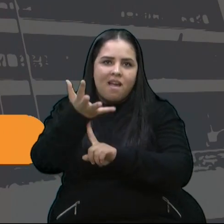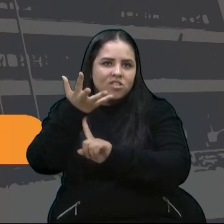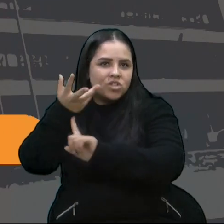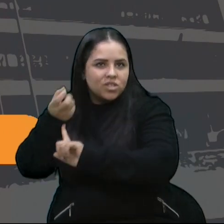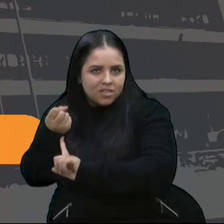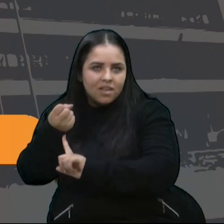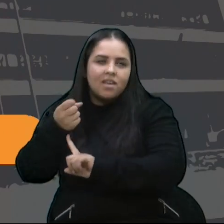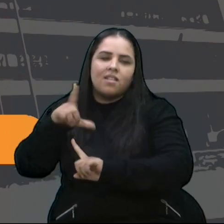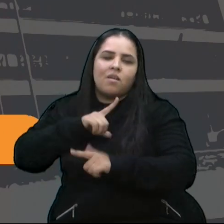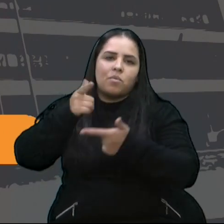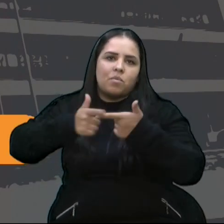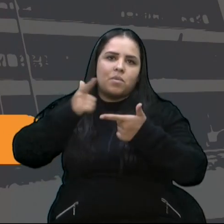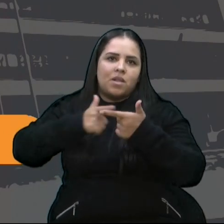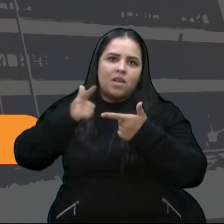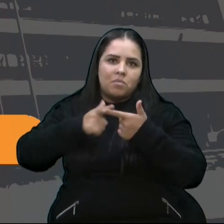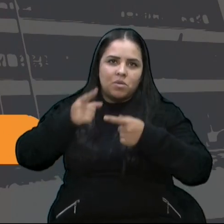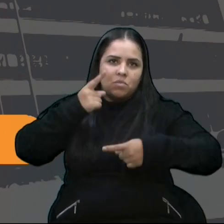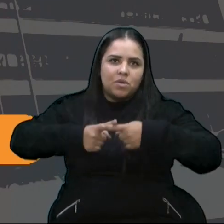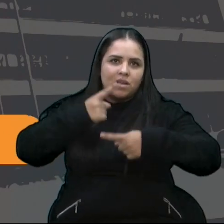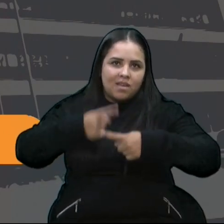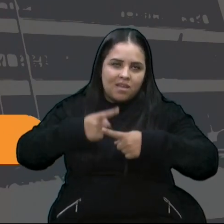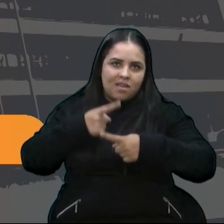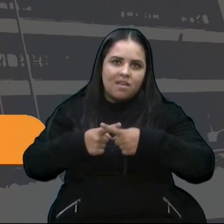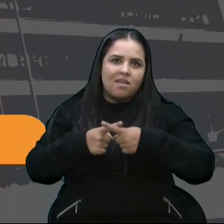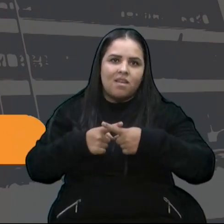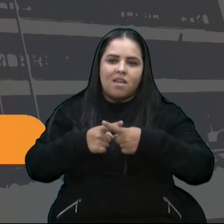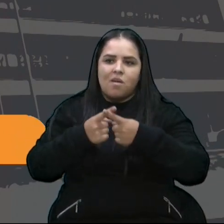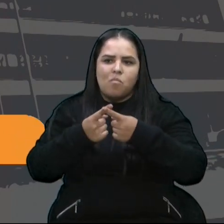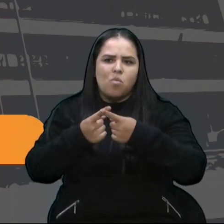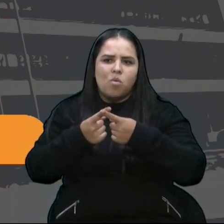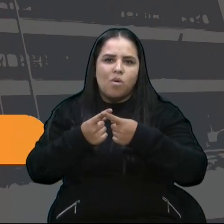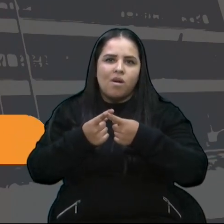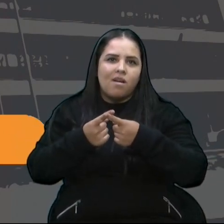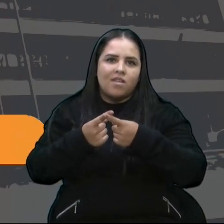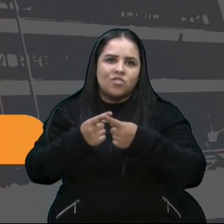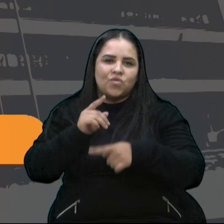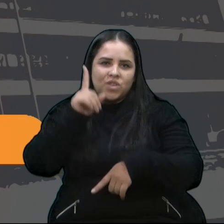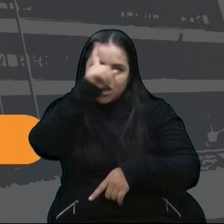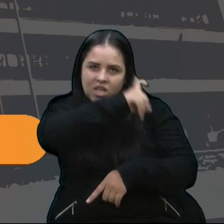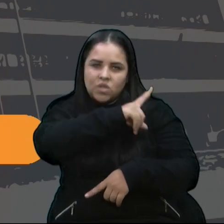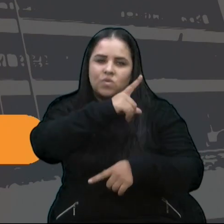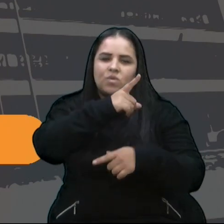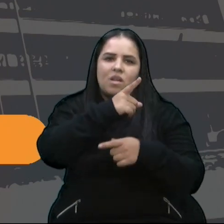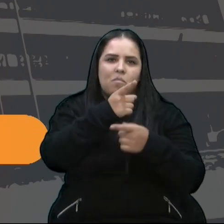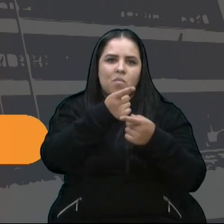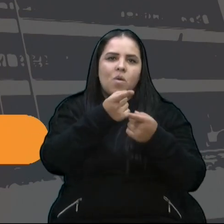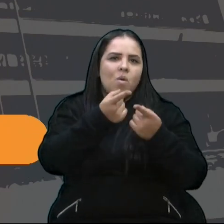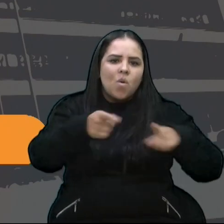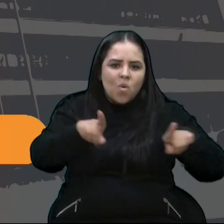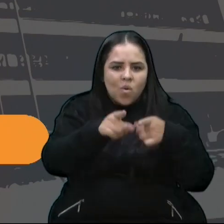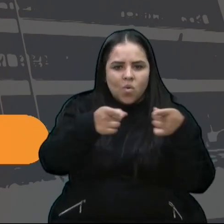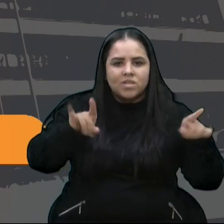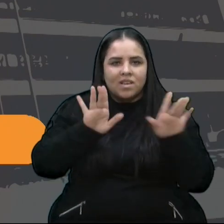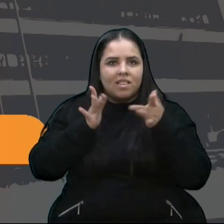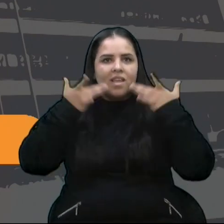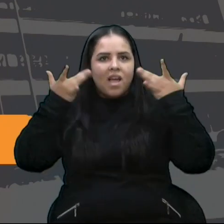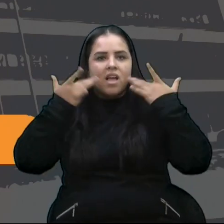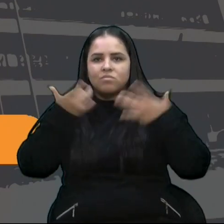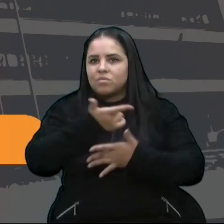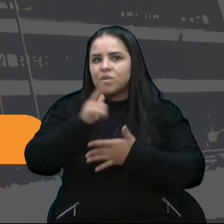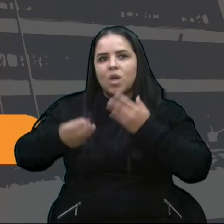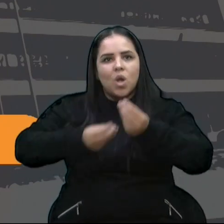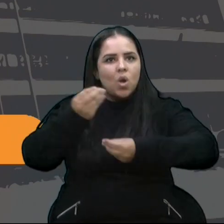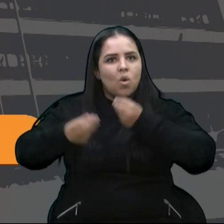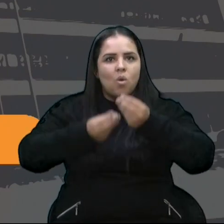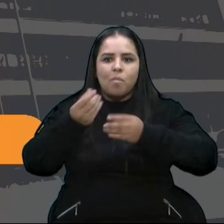né, problemas em função de, né, o pessoal da música, o pessoal do teatro, que já não tinha mais, né, como se apresentar e